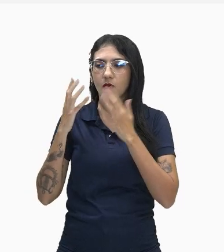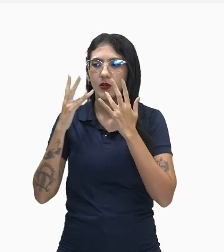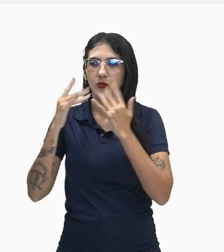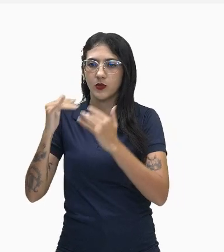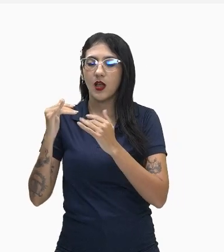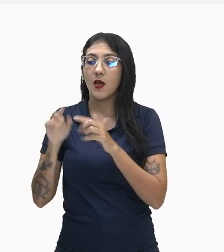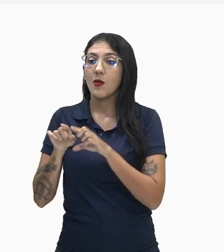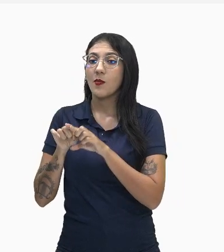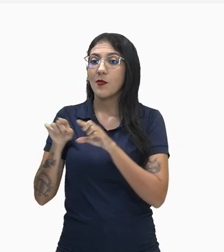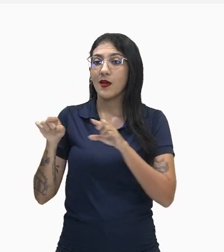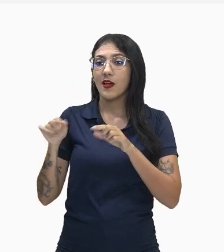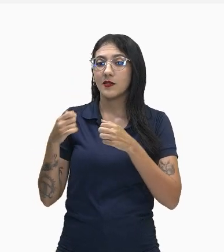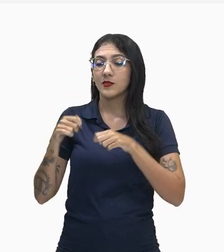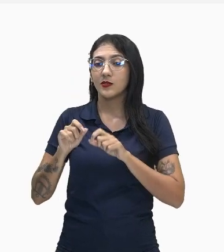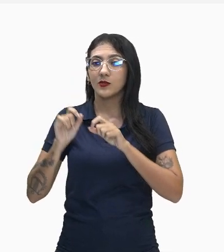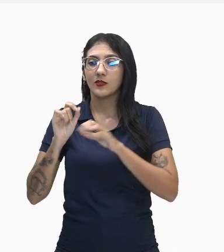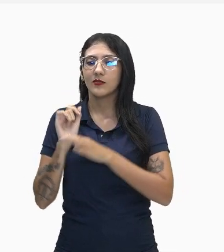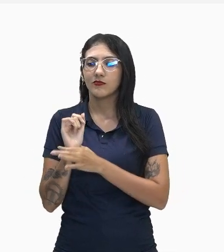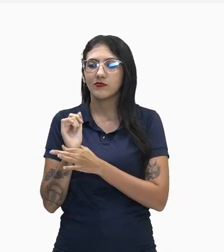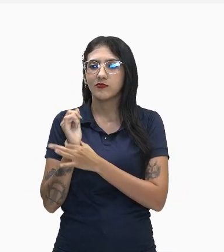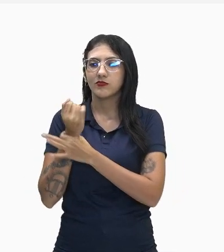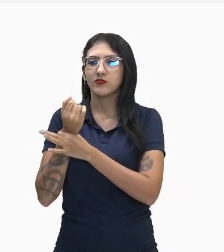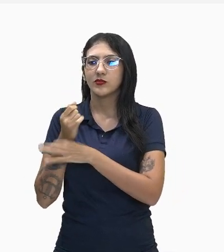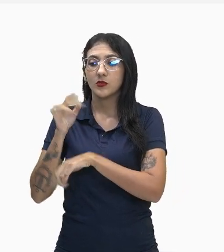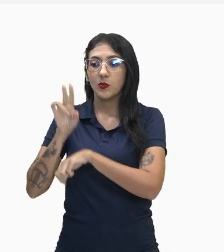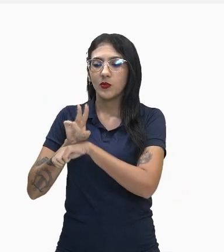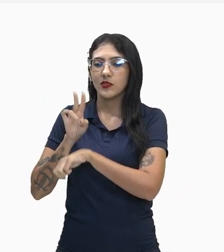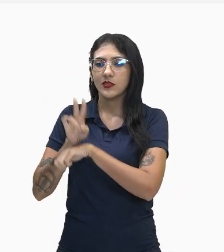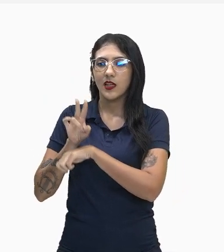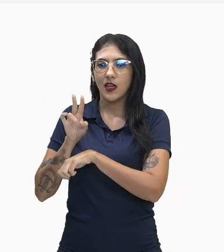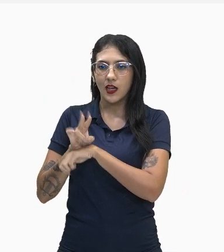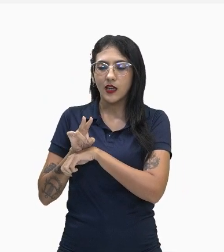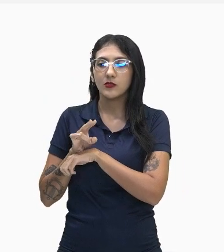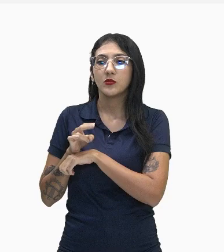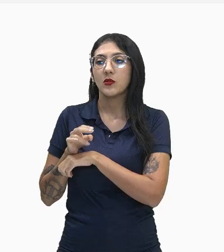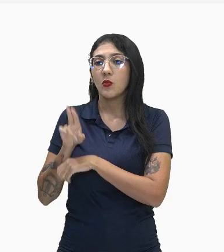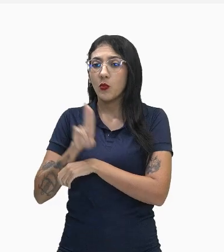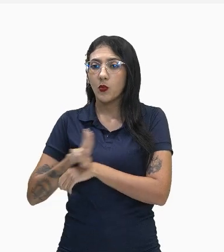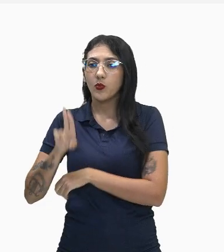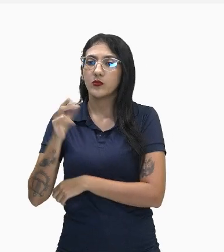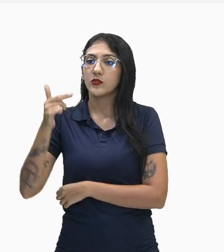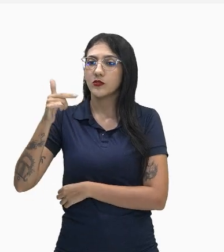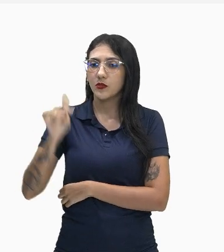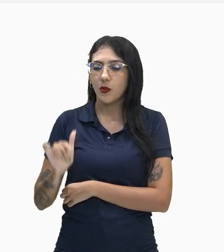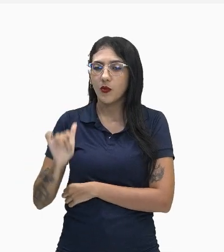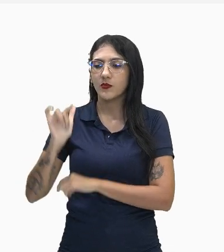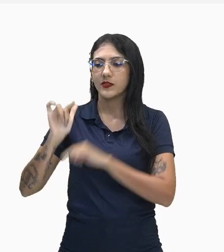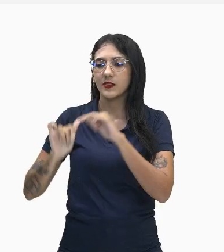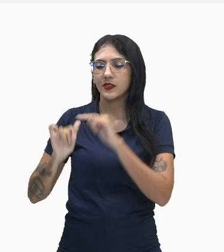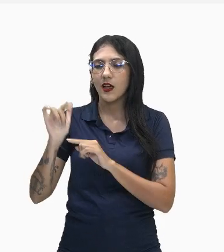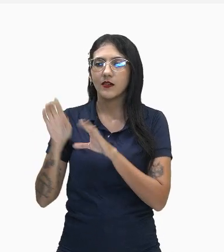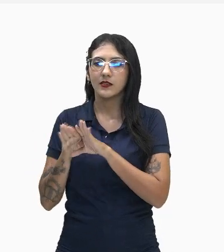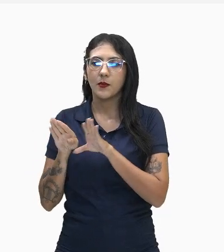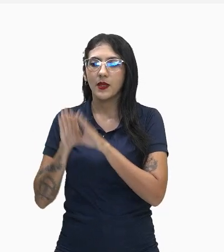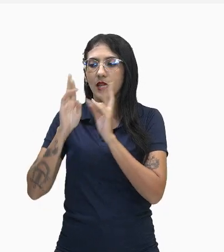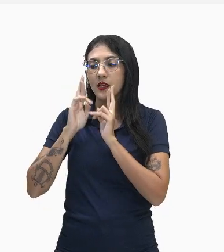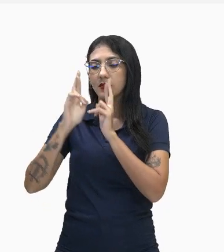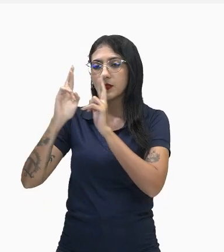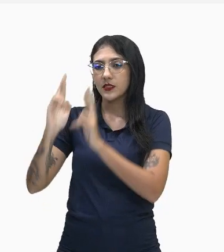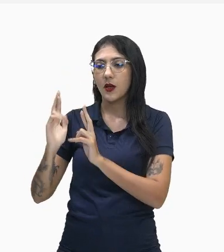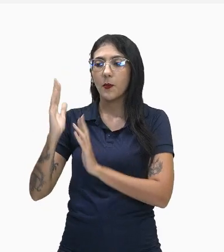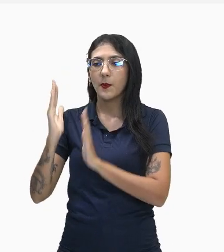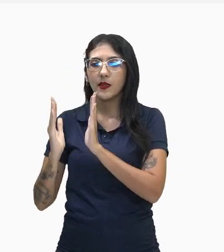desde que haja a garantia da perenidade dos recursos renováveis, dos processos ecológicos, mantendo